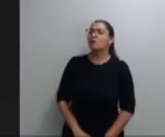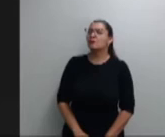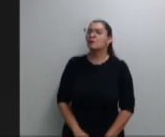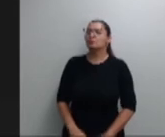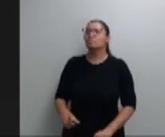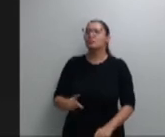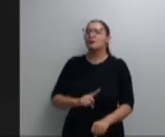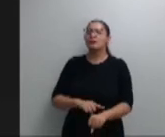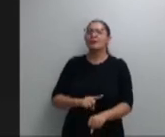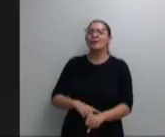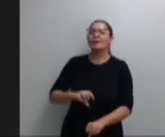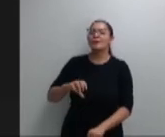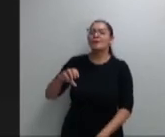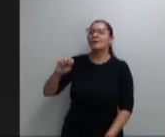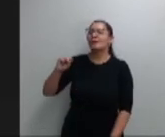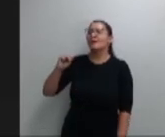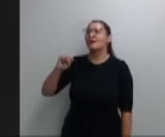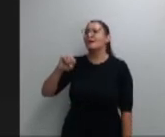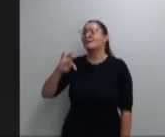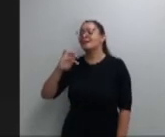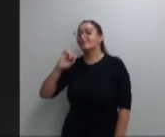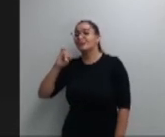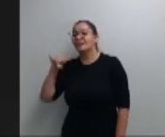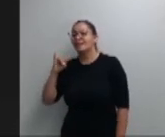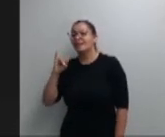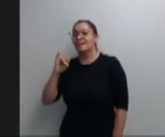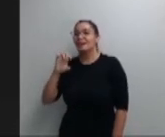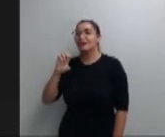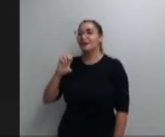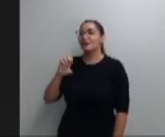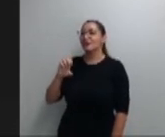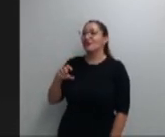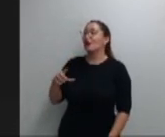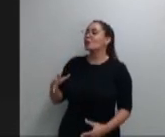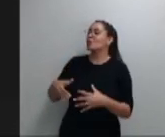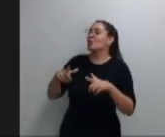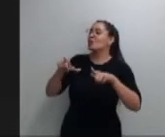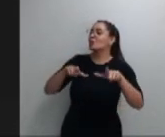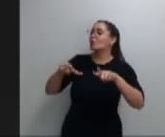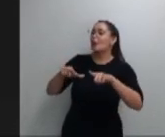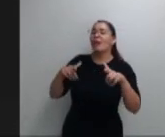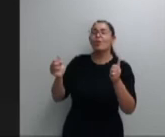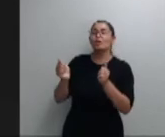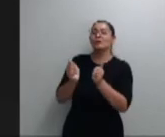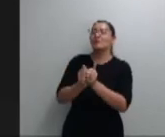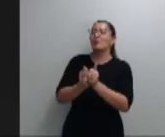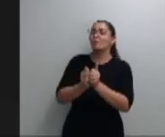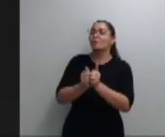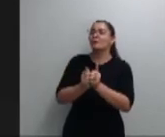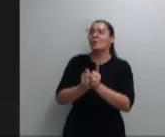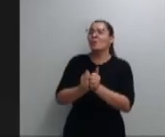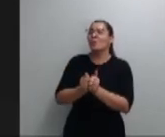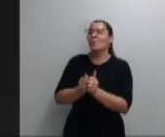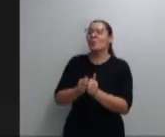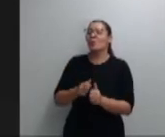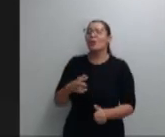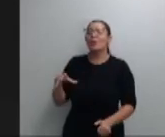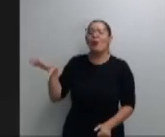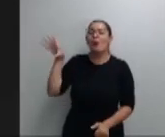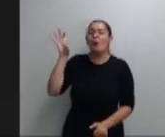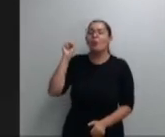do TSE do TSE é onde tive a honra de trabalhar ao seu lado e ouvir as suas sempre